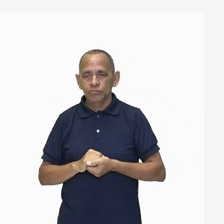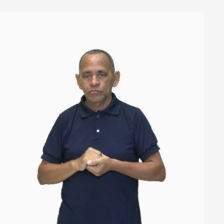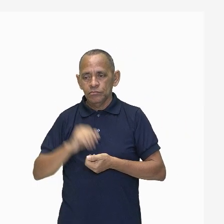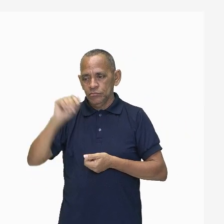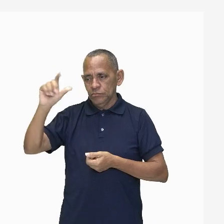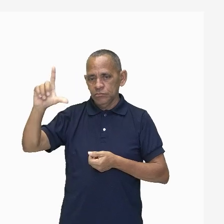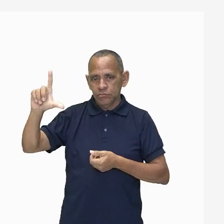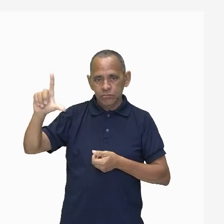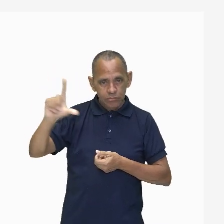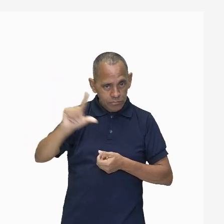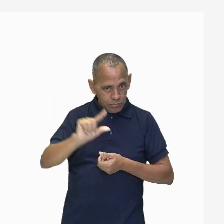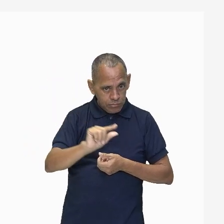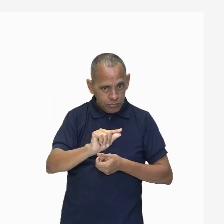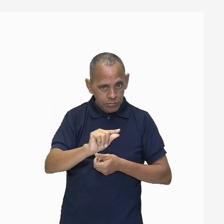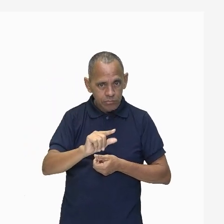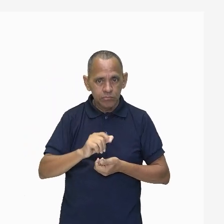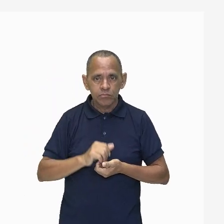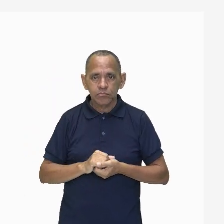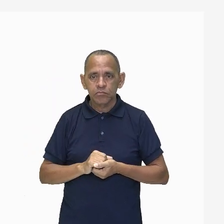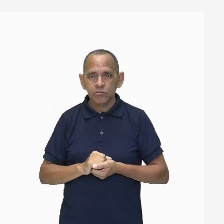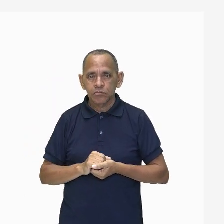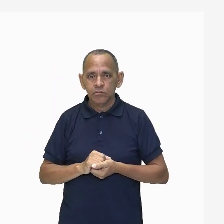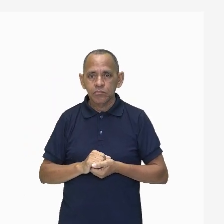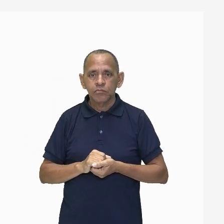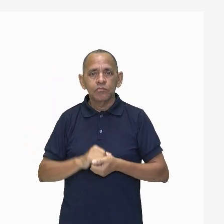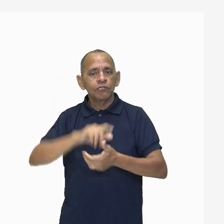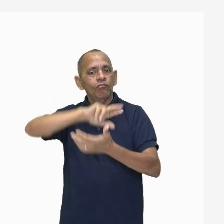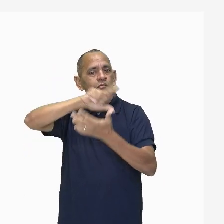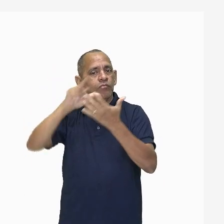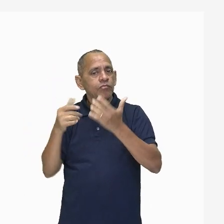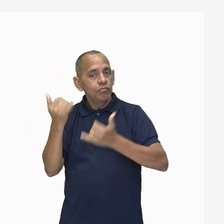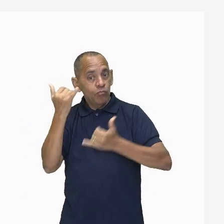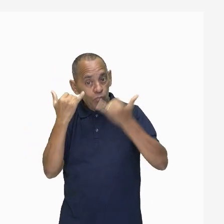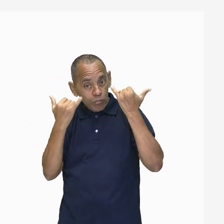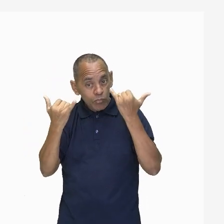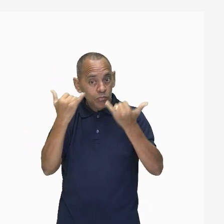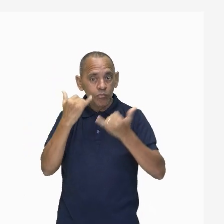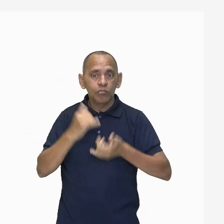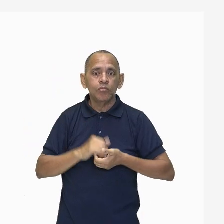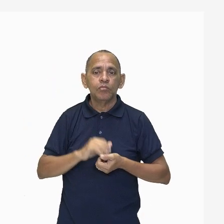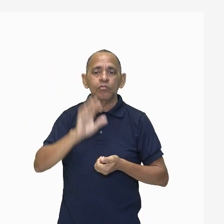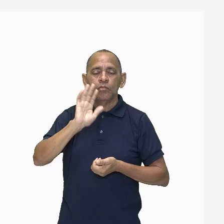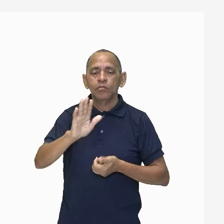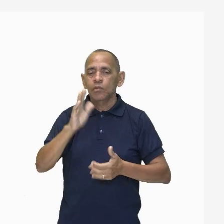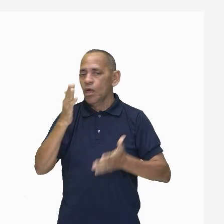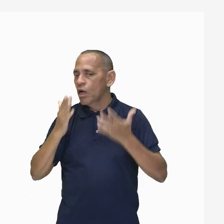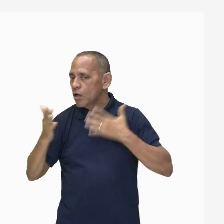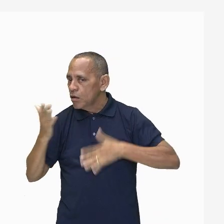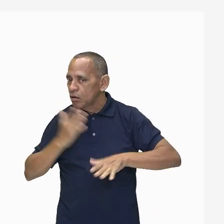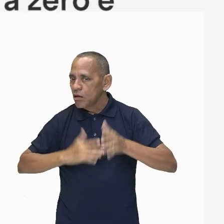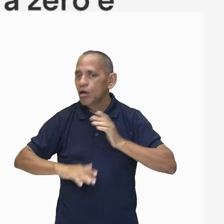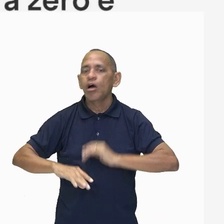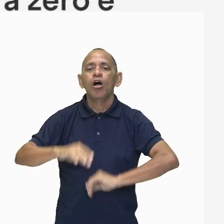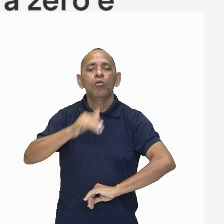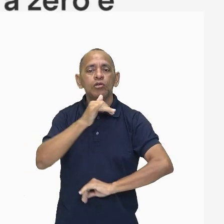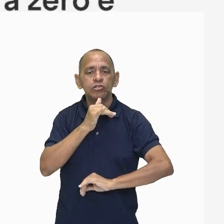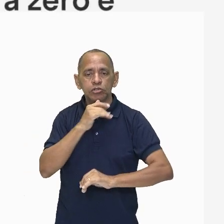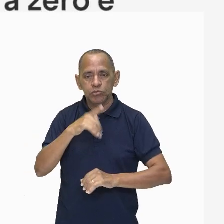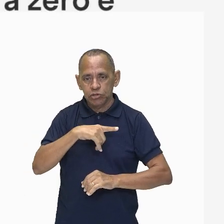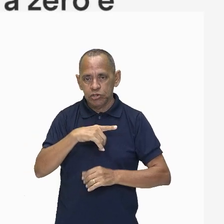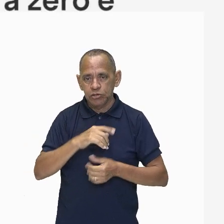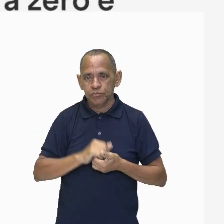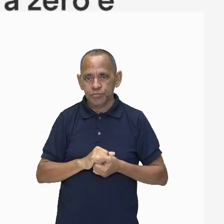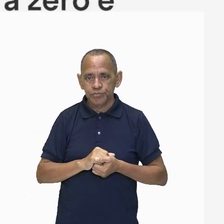ok? Muita informação até agora, mas calma que nós iremos fazer um exemplo de cada um desses, tá? Vamos